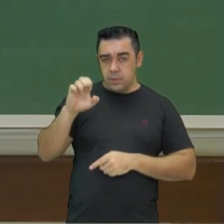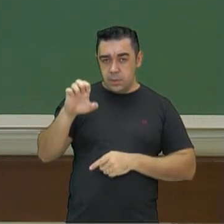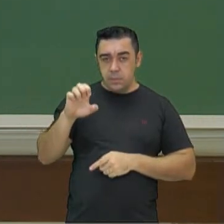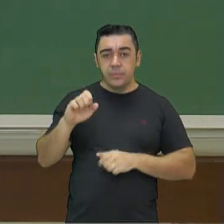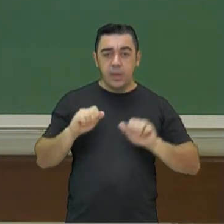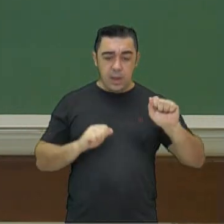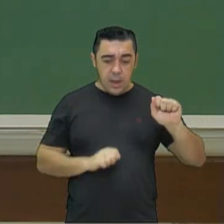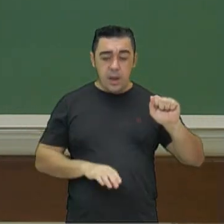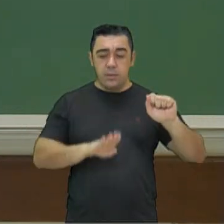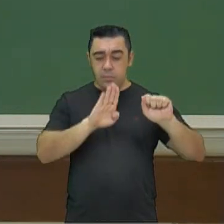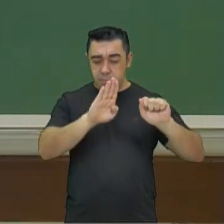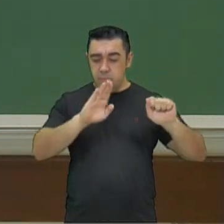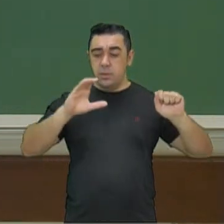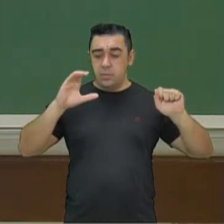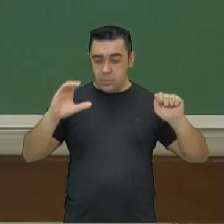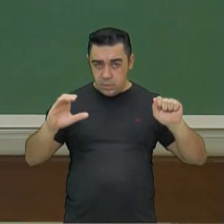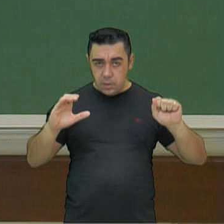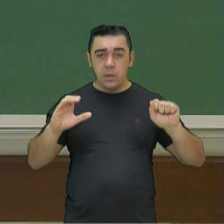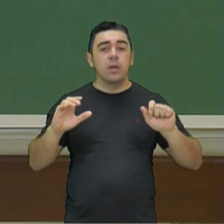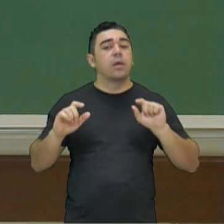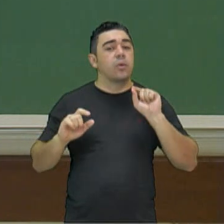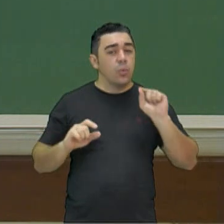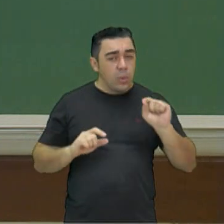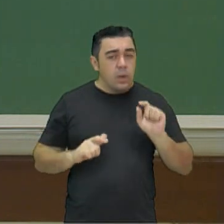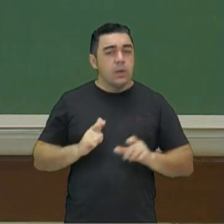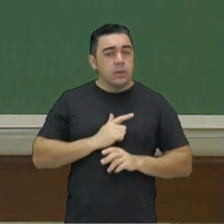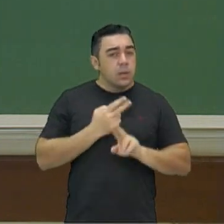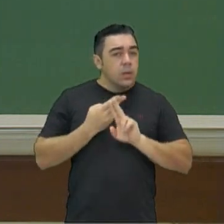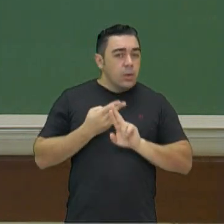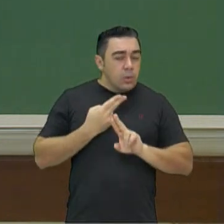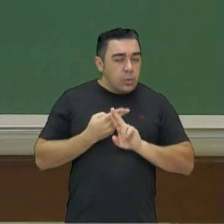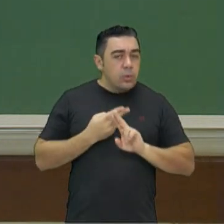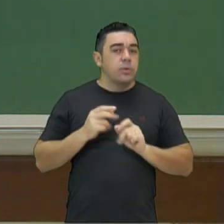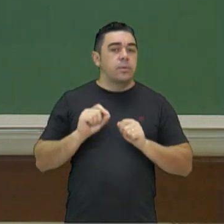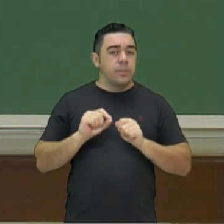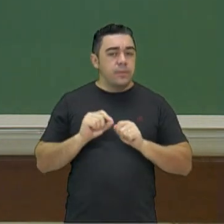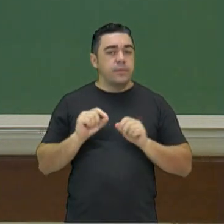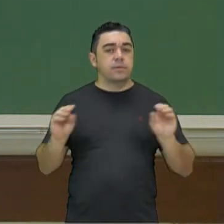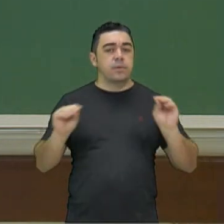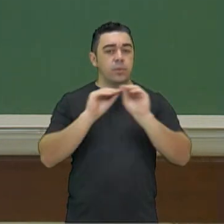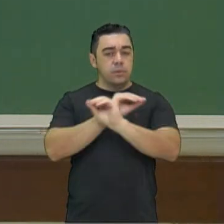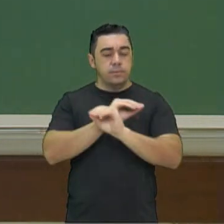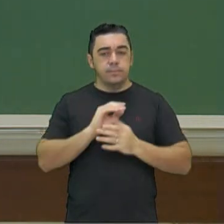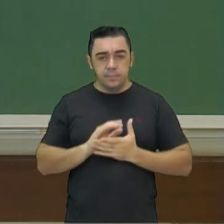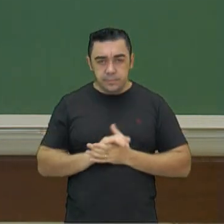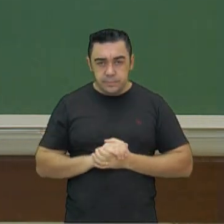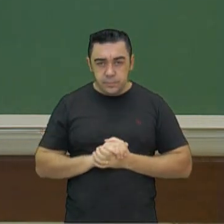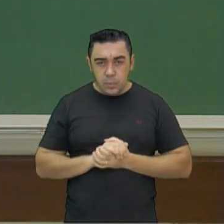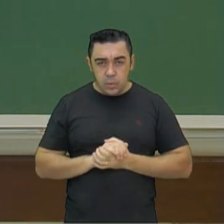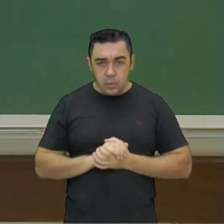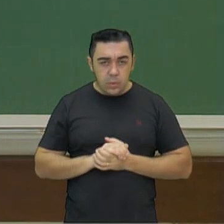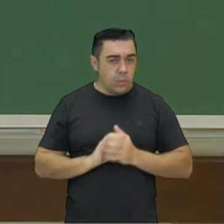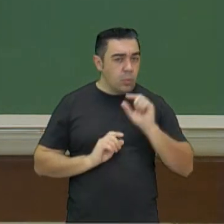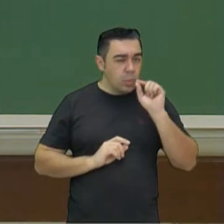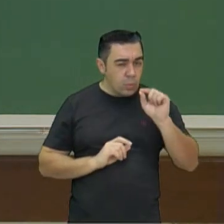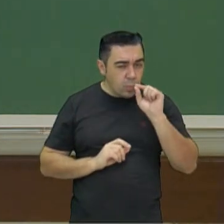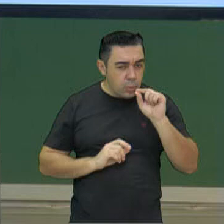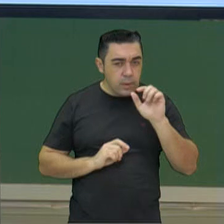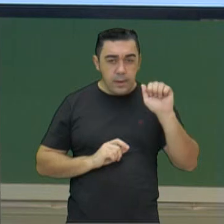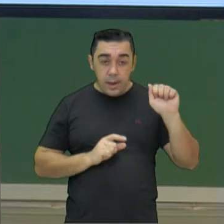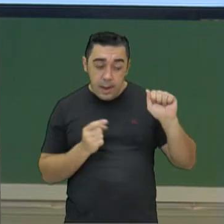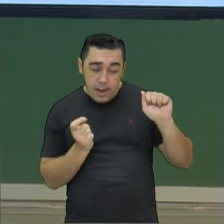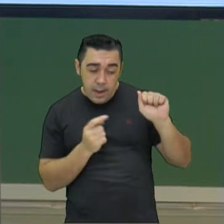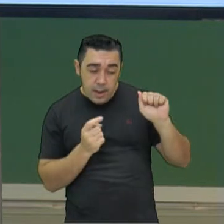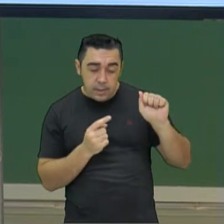no C, que são os elementos que nós utilizamos para escrever a equação dessa elipse. Então, o que é o